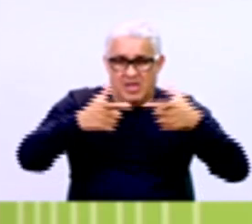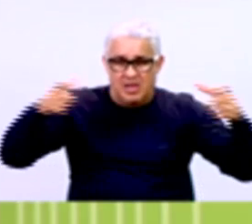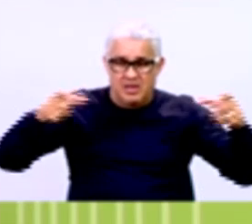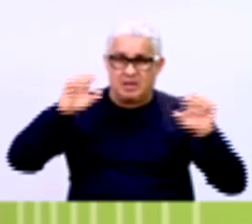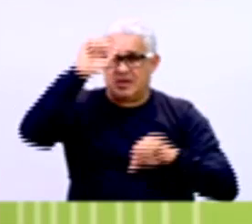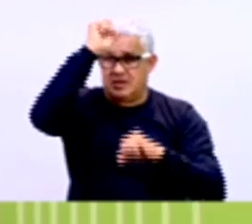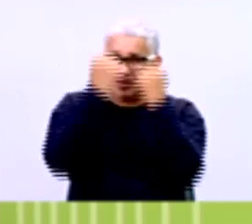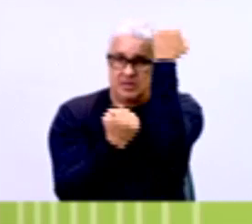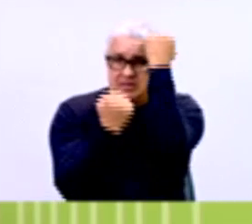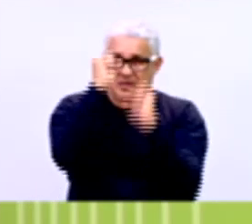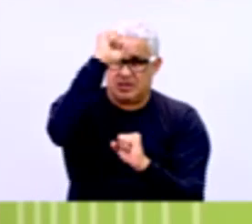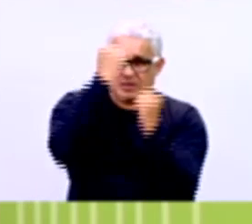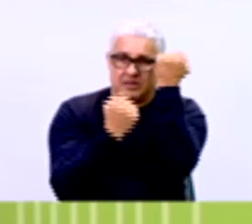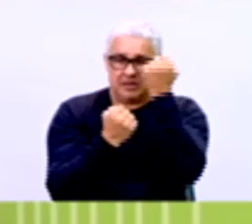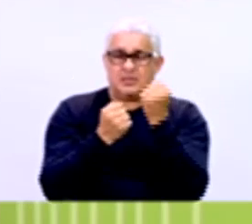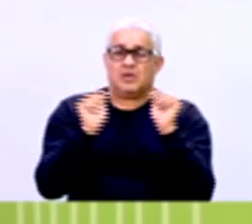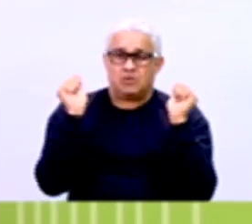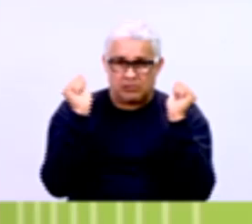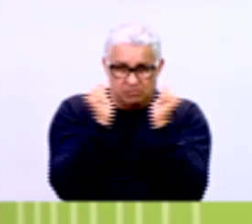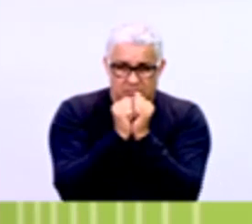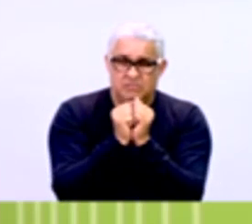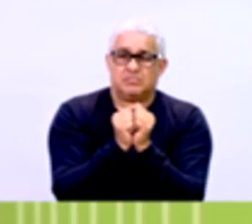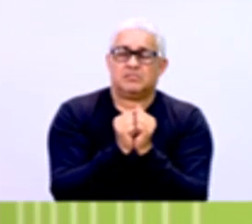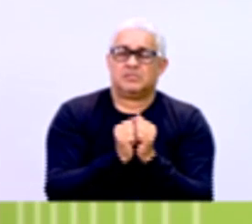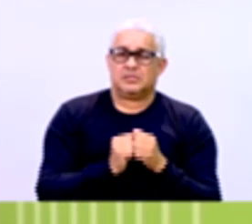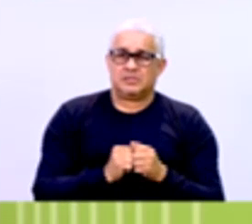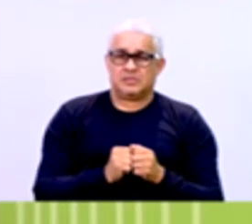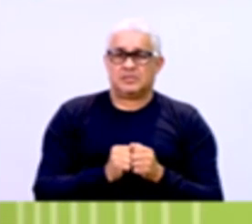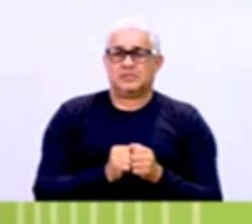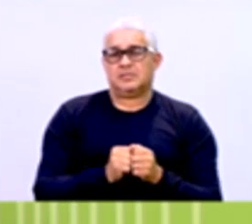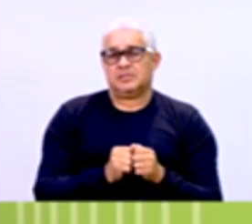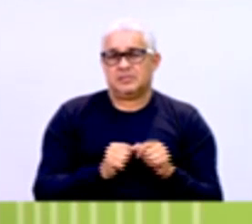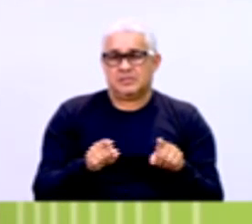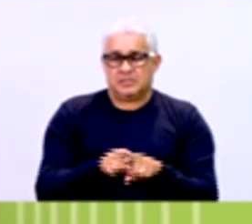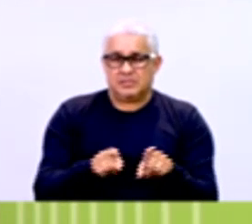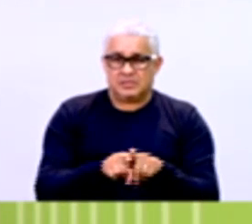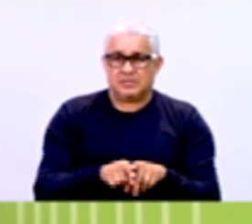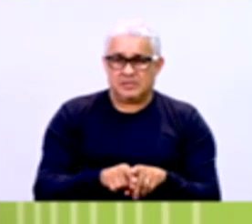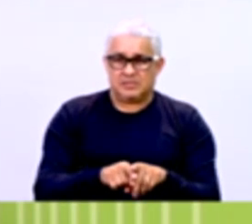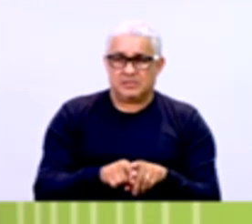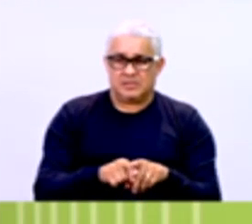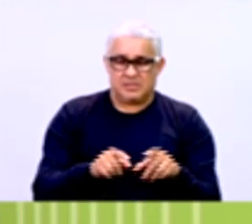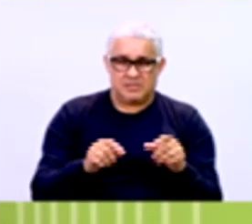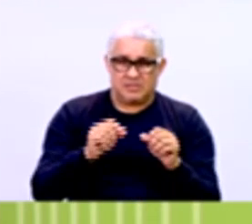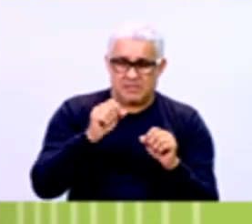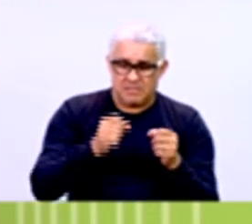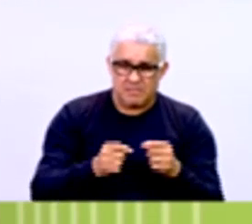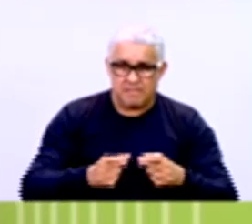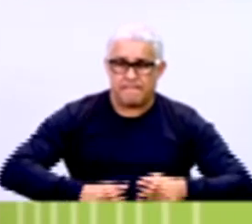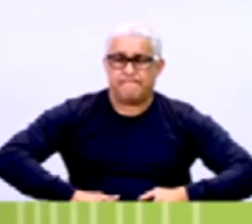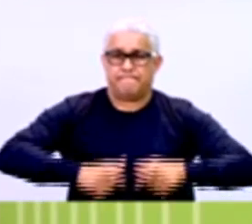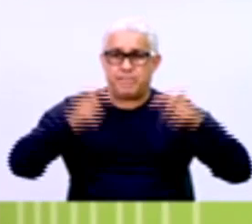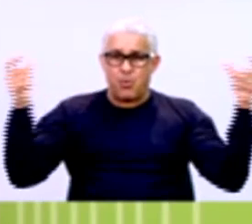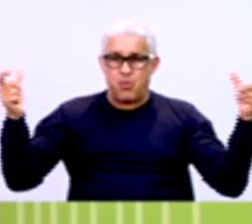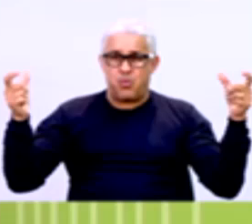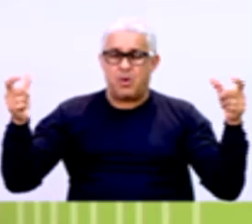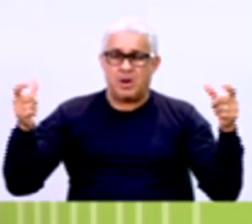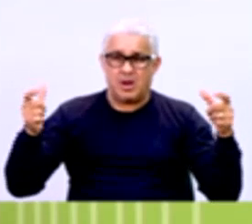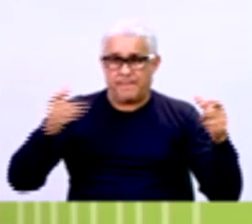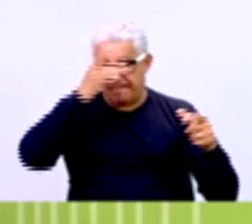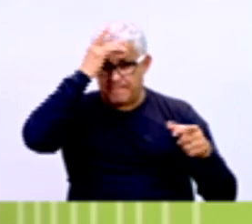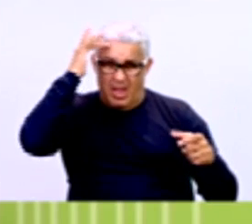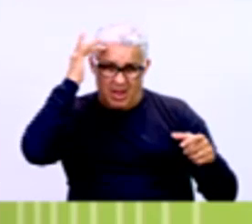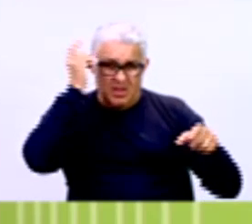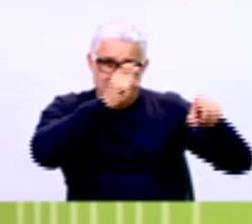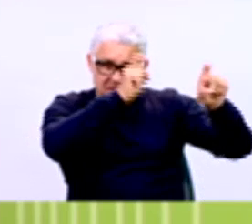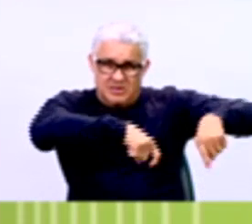aí você vê a revolução industrial nesse momento, fazendo esse boom, né, da urbanização, da saída do homem do campo,